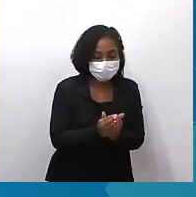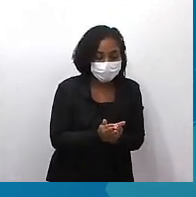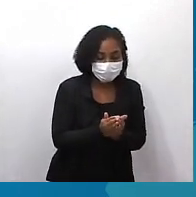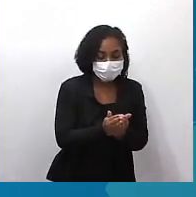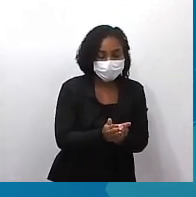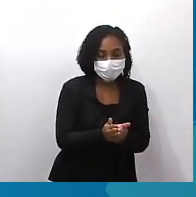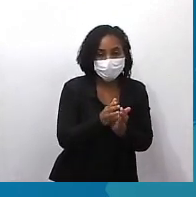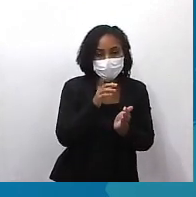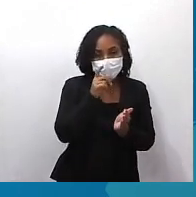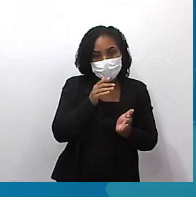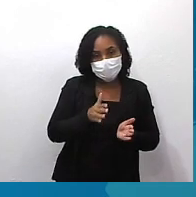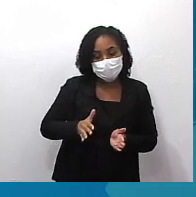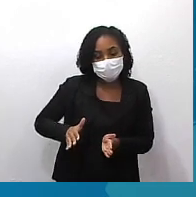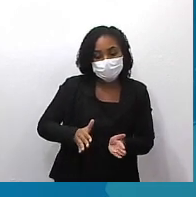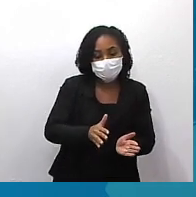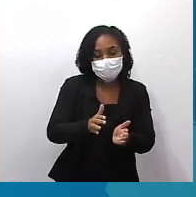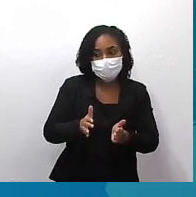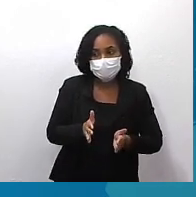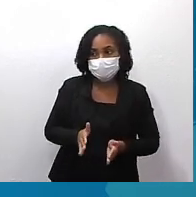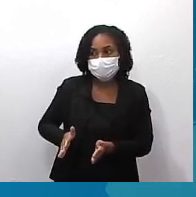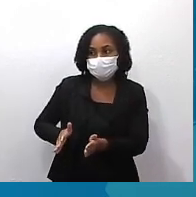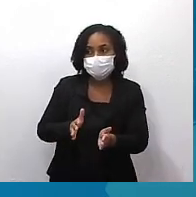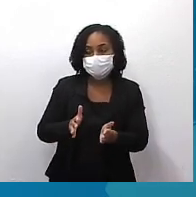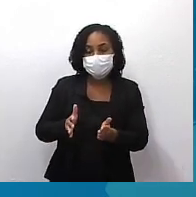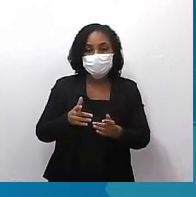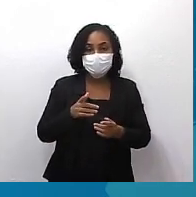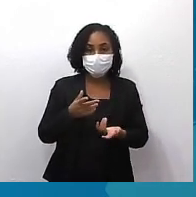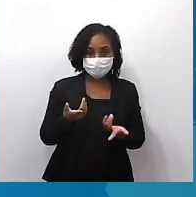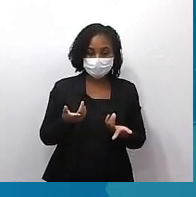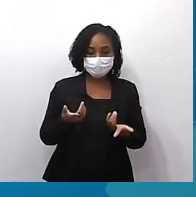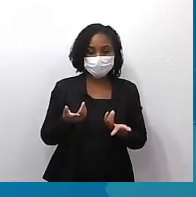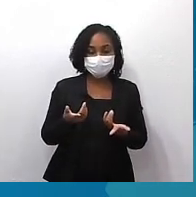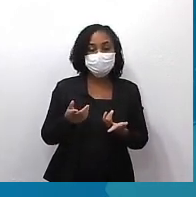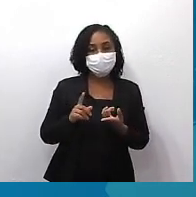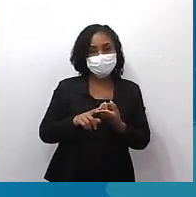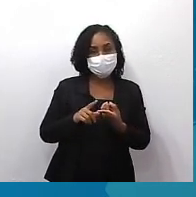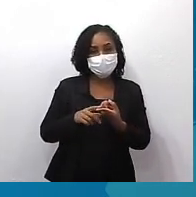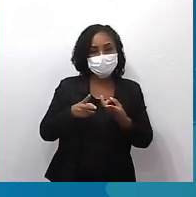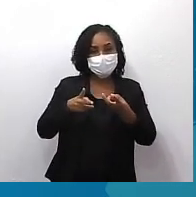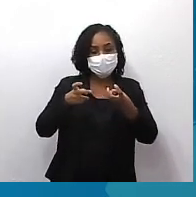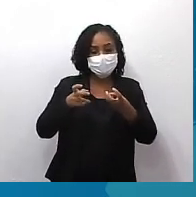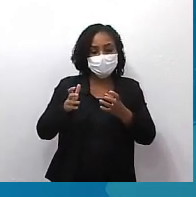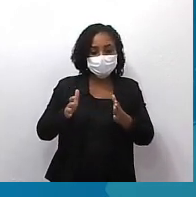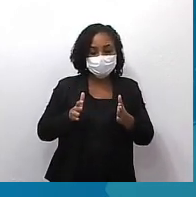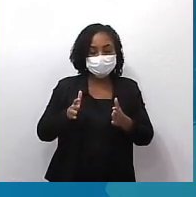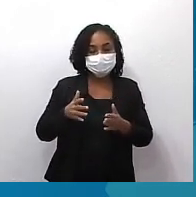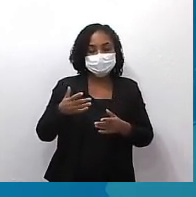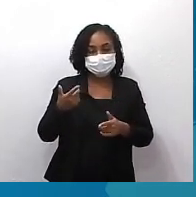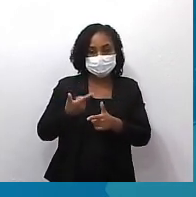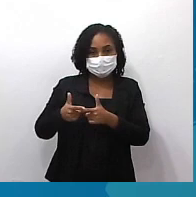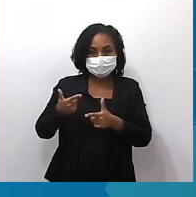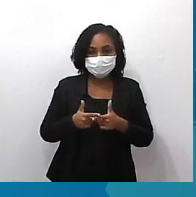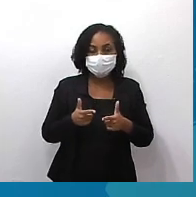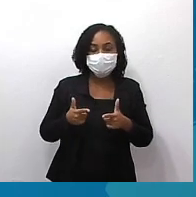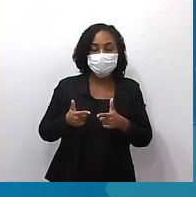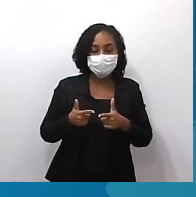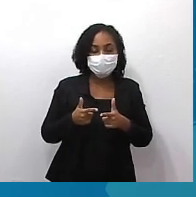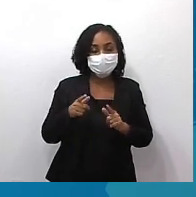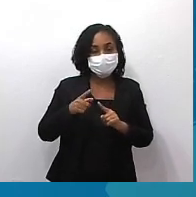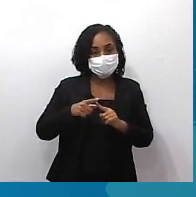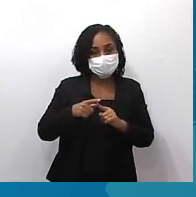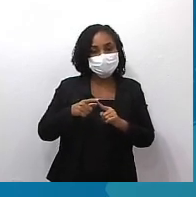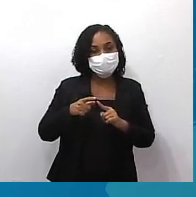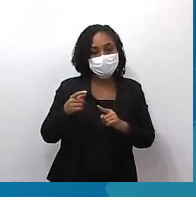posso ter para levar grãos, né, dentro dos rios. Inclusive, estamos vivendo um período de grande crise nesse tipo de transporte, mas é